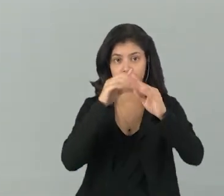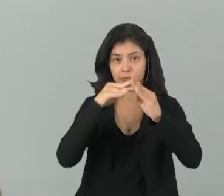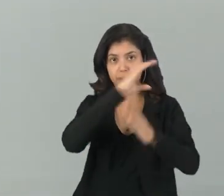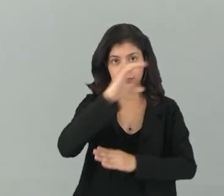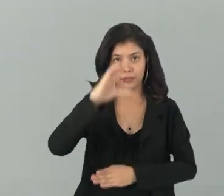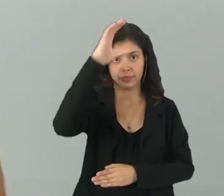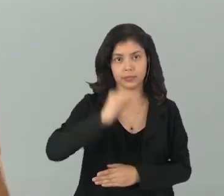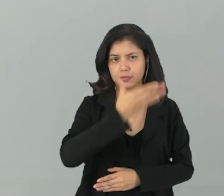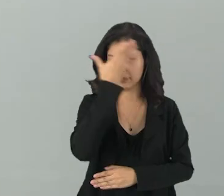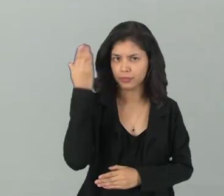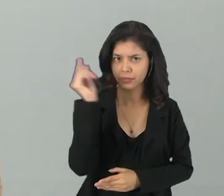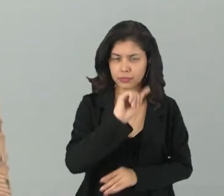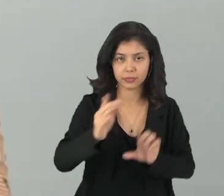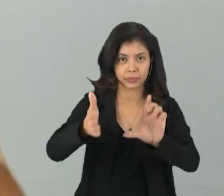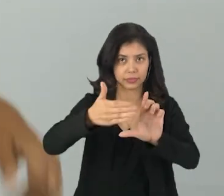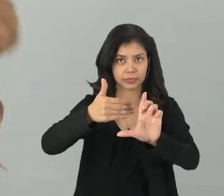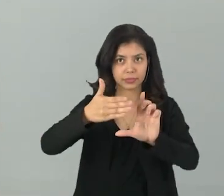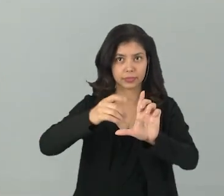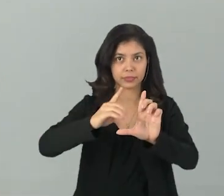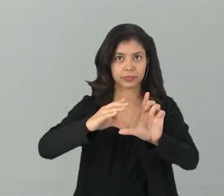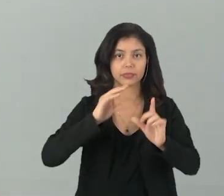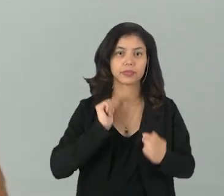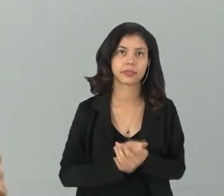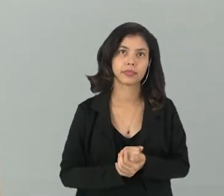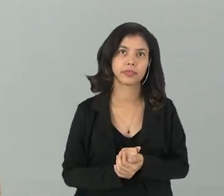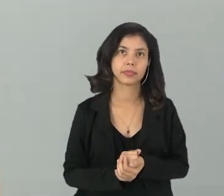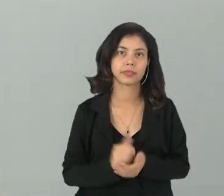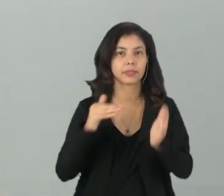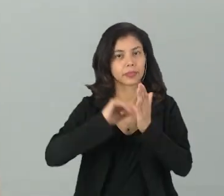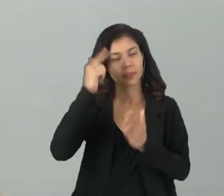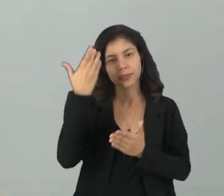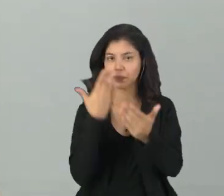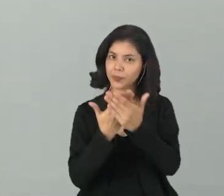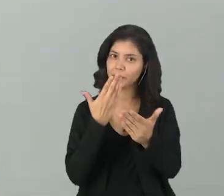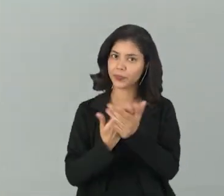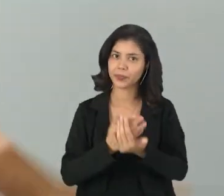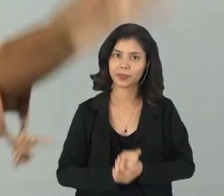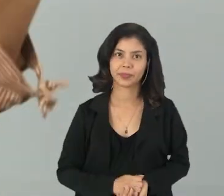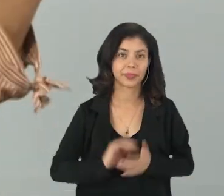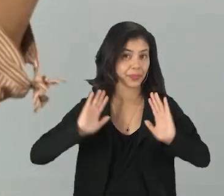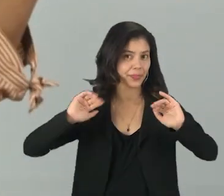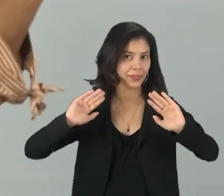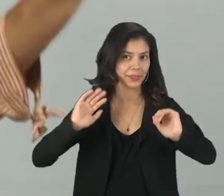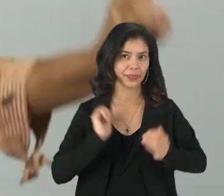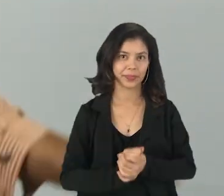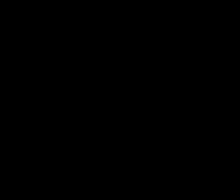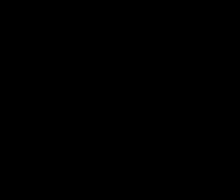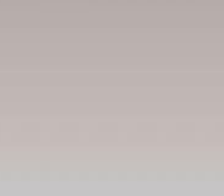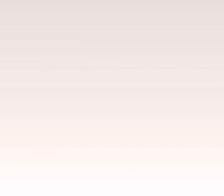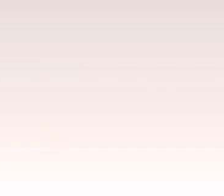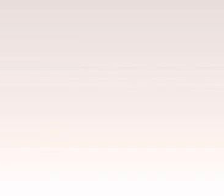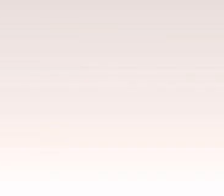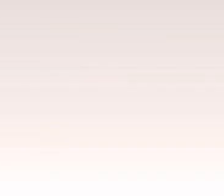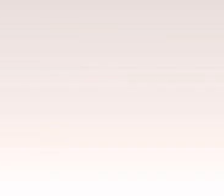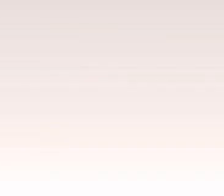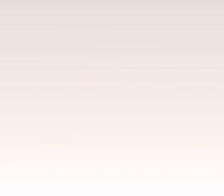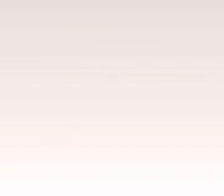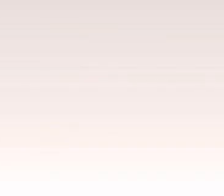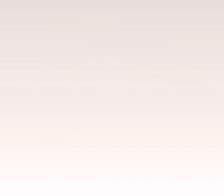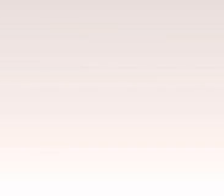católica, né? Não esqueçam de acessar a nossa plataforma e até a nossa próxima aula. Tchau!